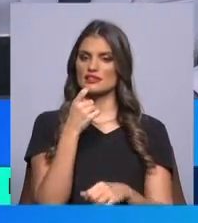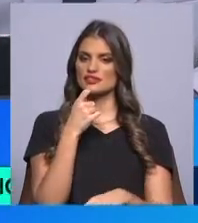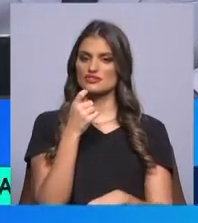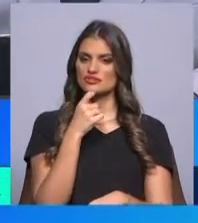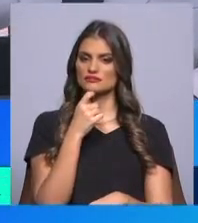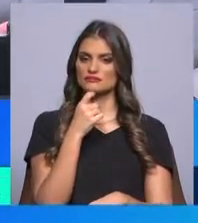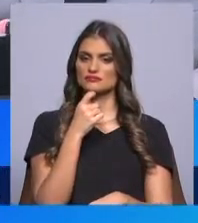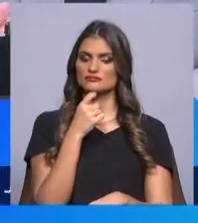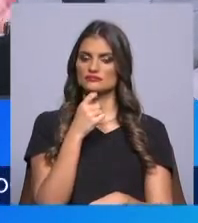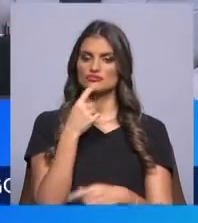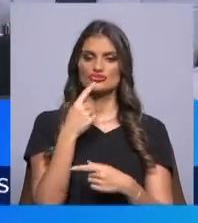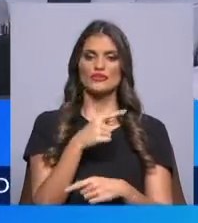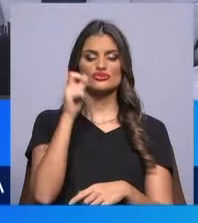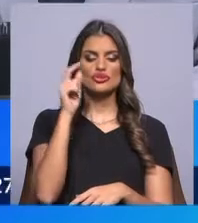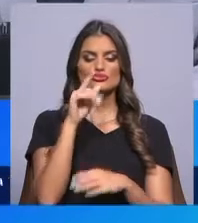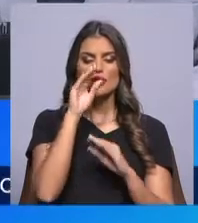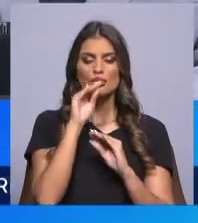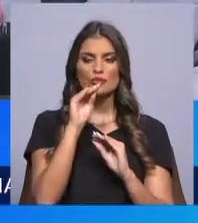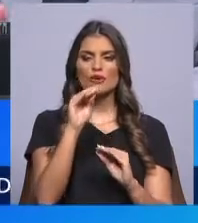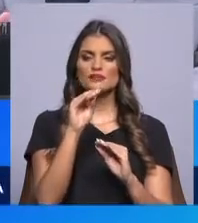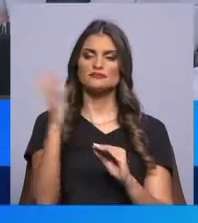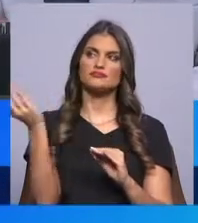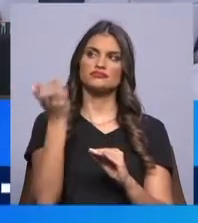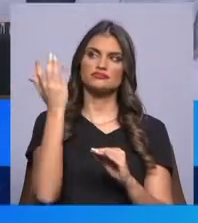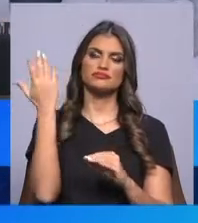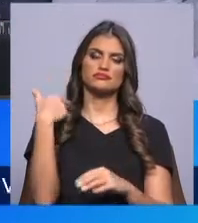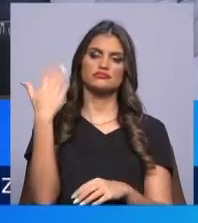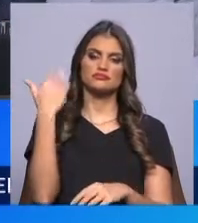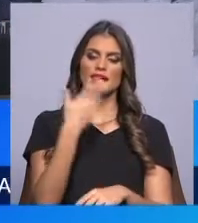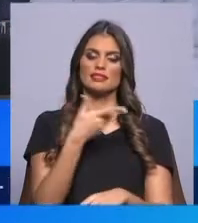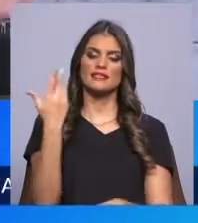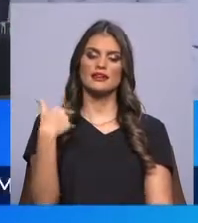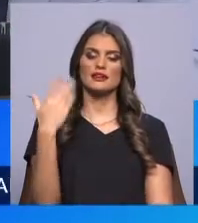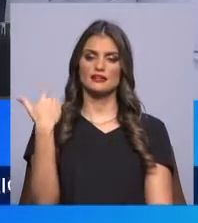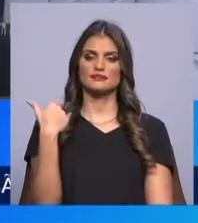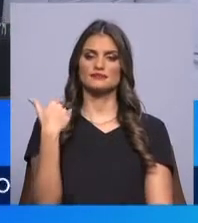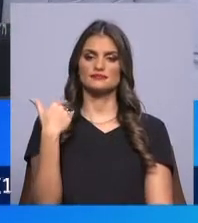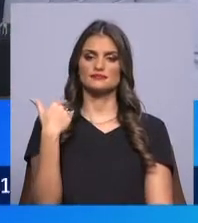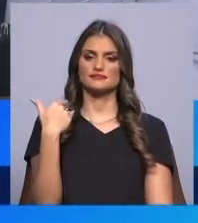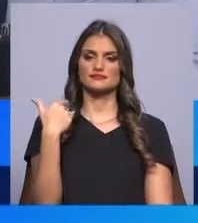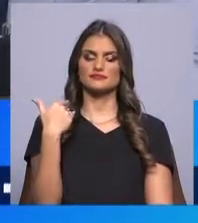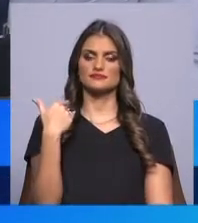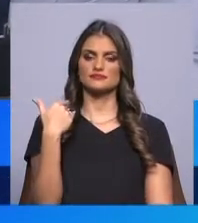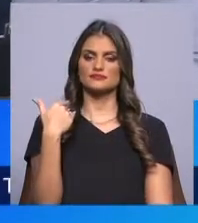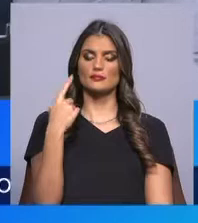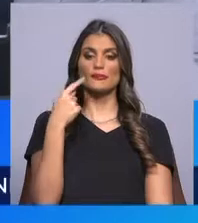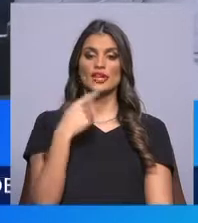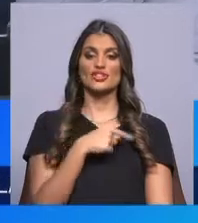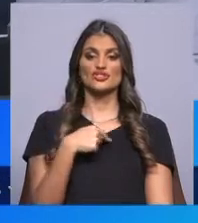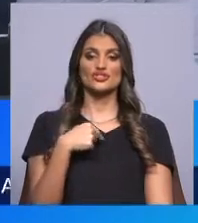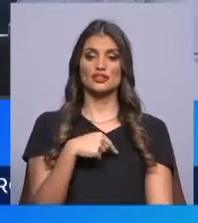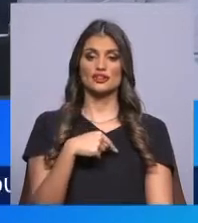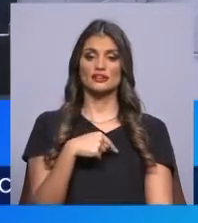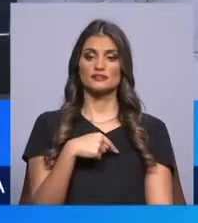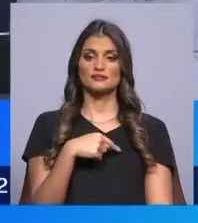contavam histórias de uma lua mais primordial, uma lua mais antiga. Ora, a China, ao trazer